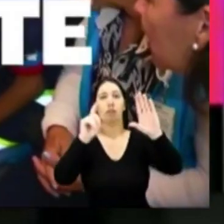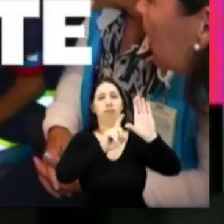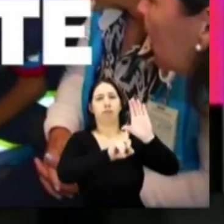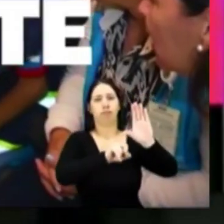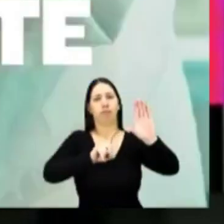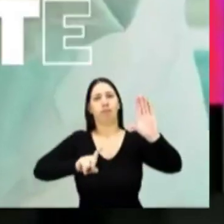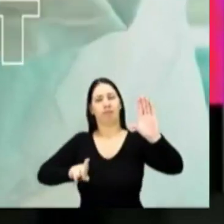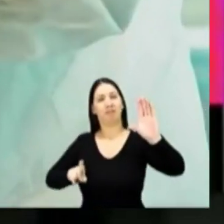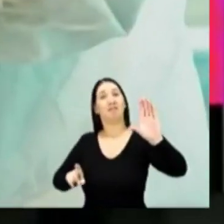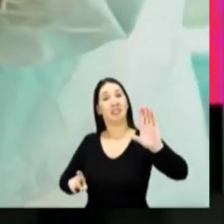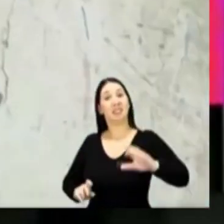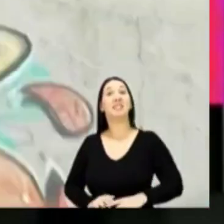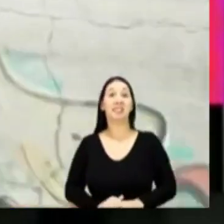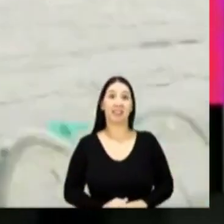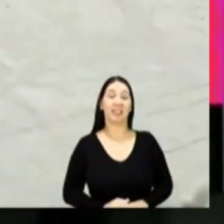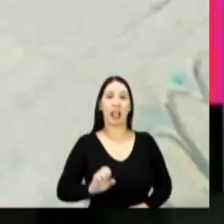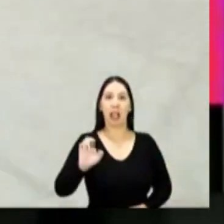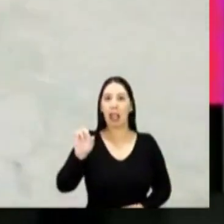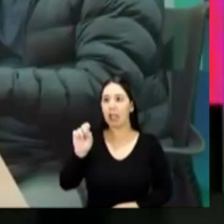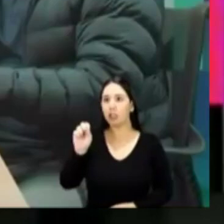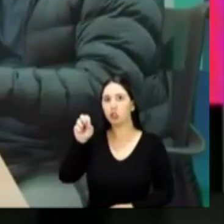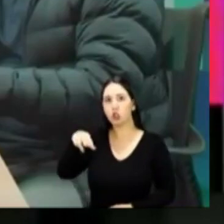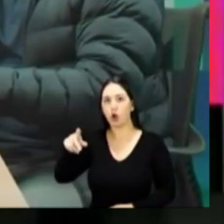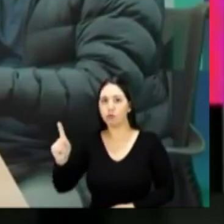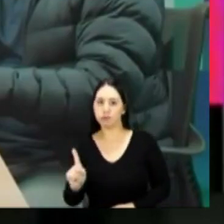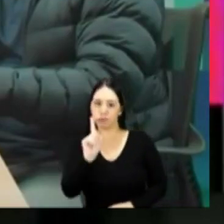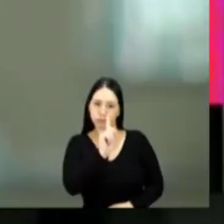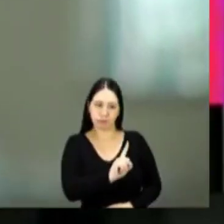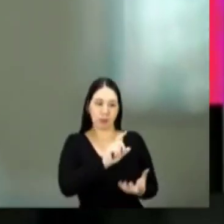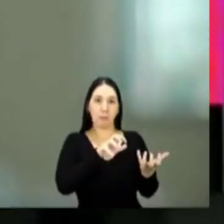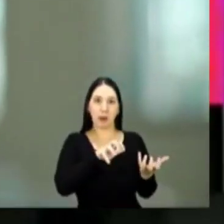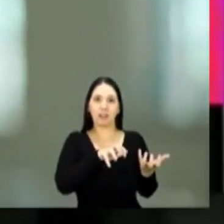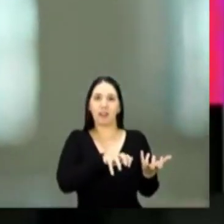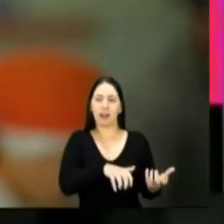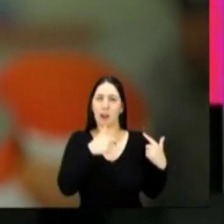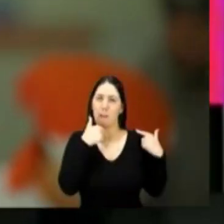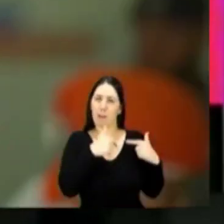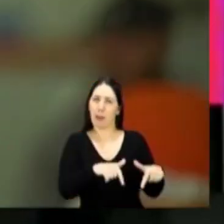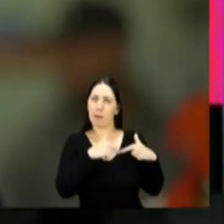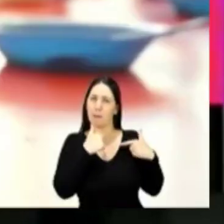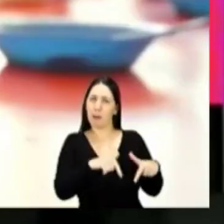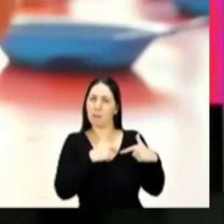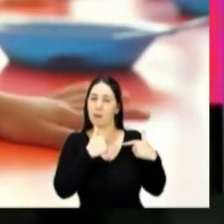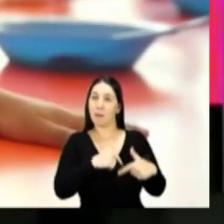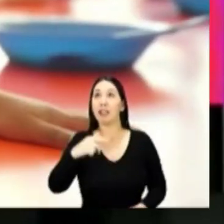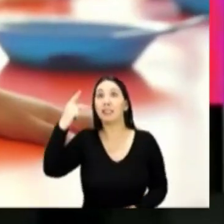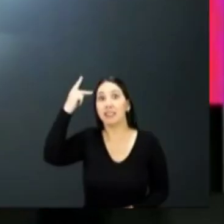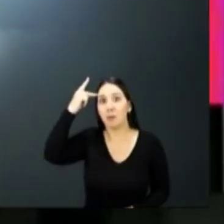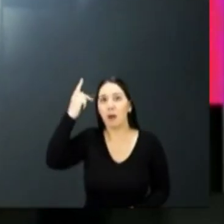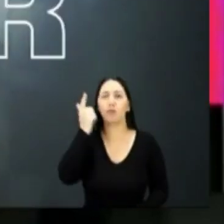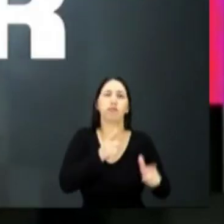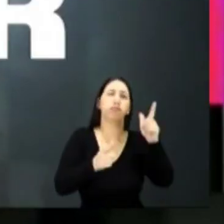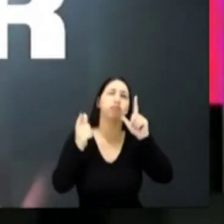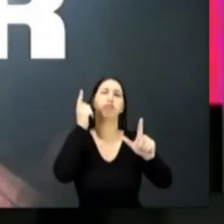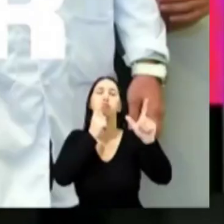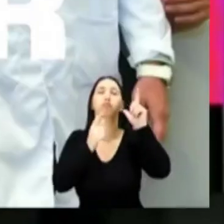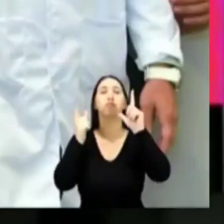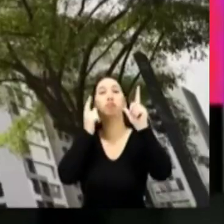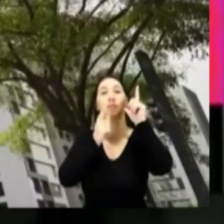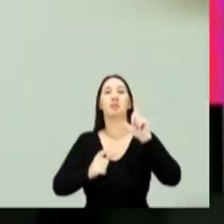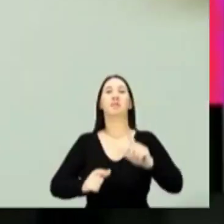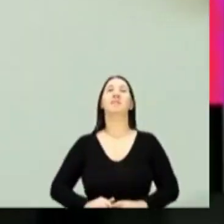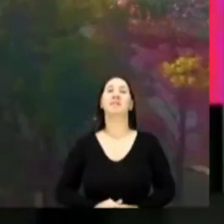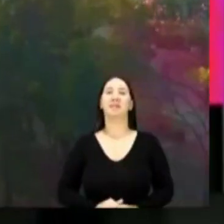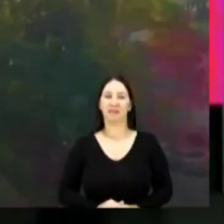ser independente. Quando é São pra lá em Brasília, pra São Paulo brilhar.